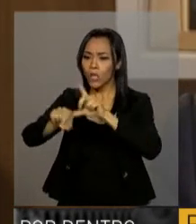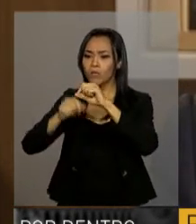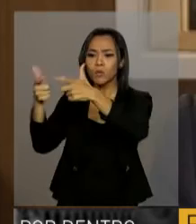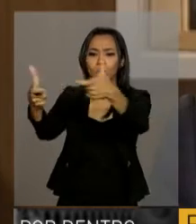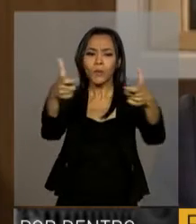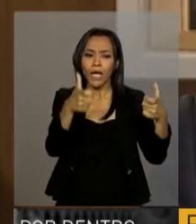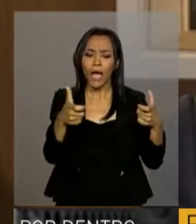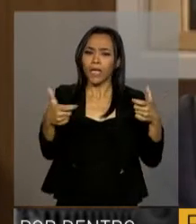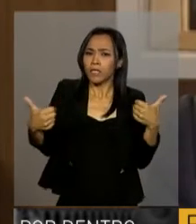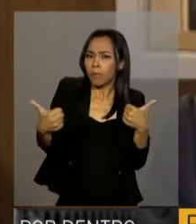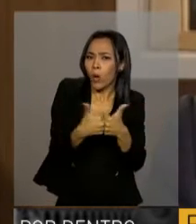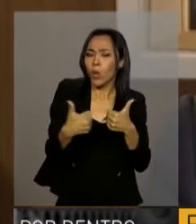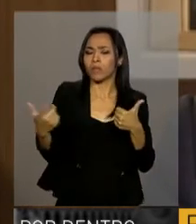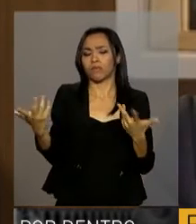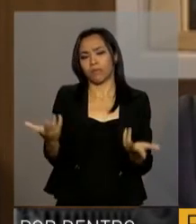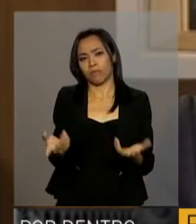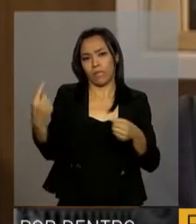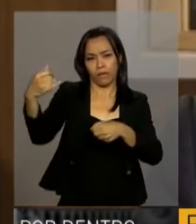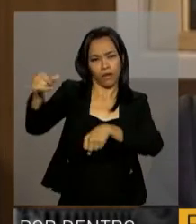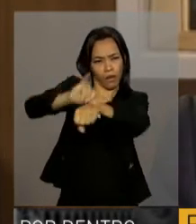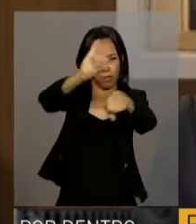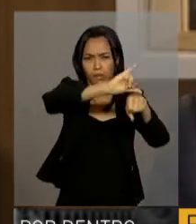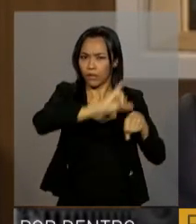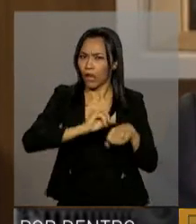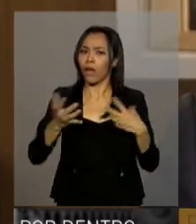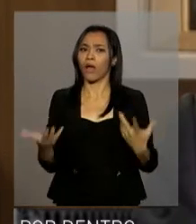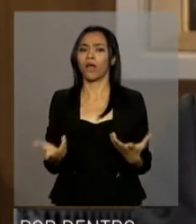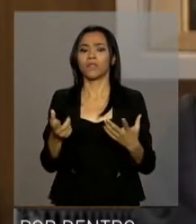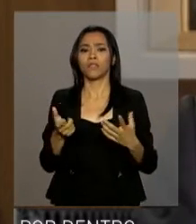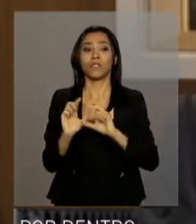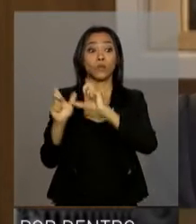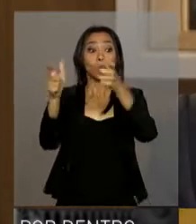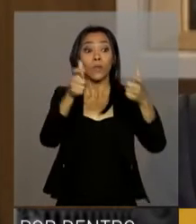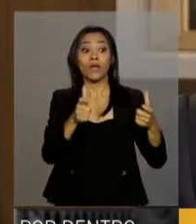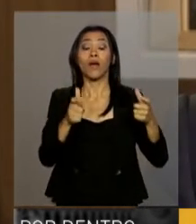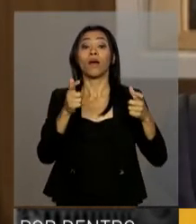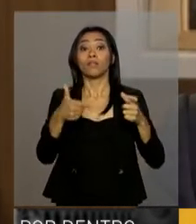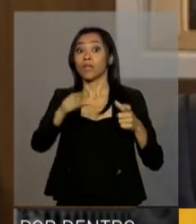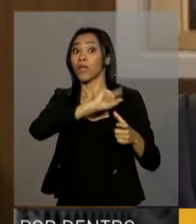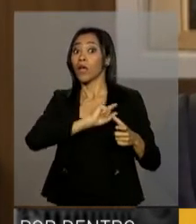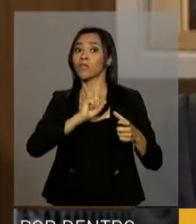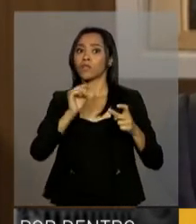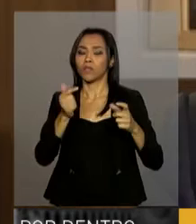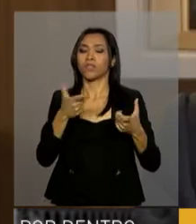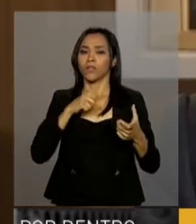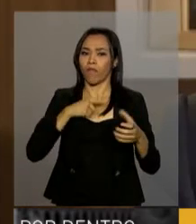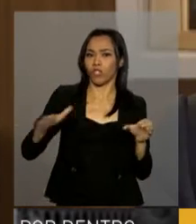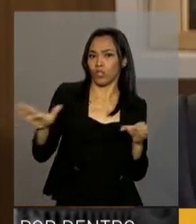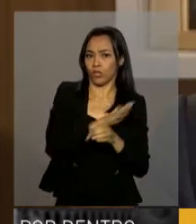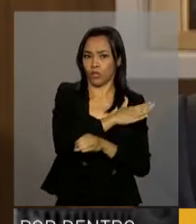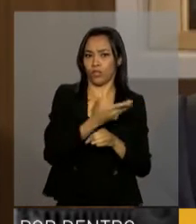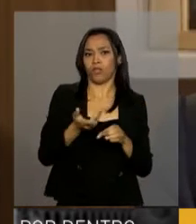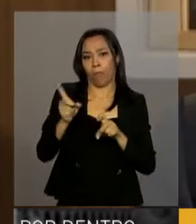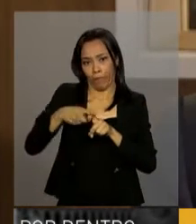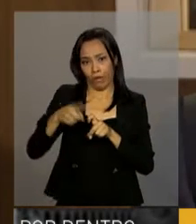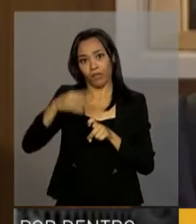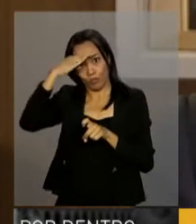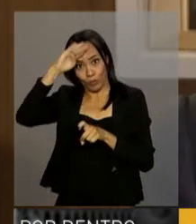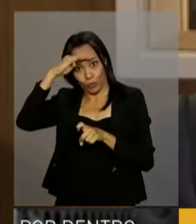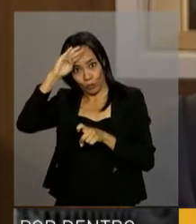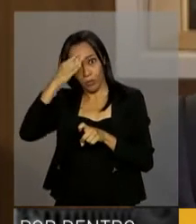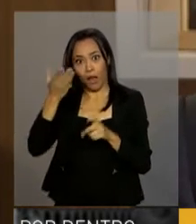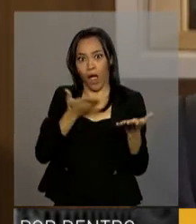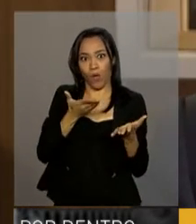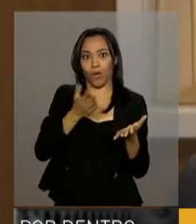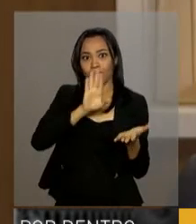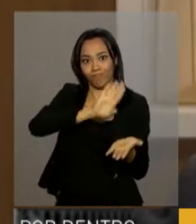mais próximas, capitais, regiões metropolitanas, postos de trabalho que estavam ocupados por cubanos, que são considerados atraentes para